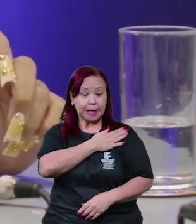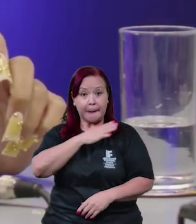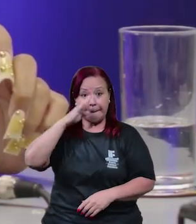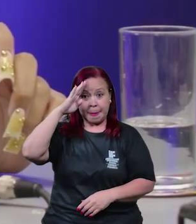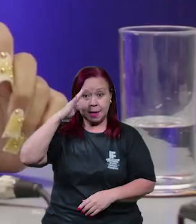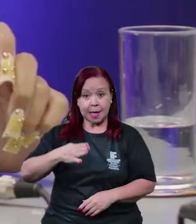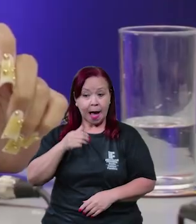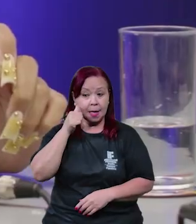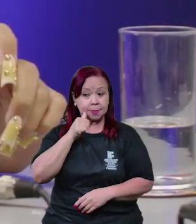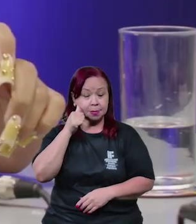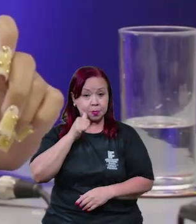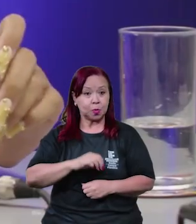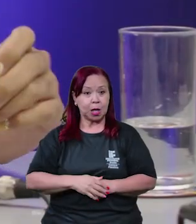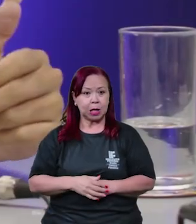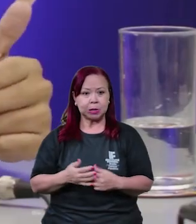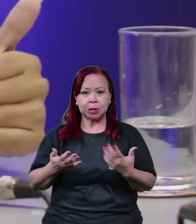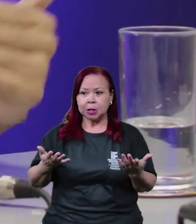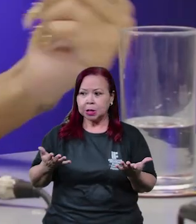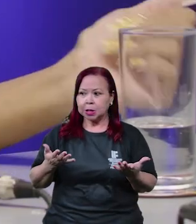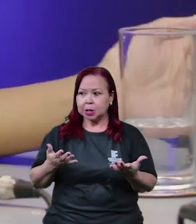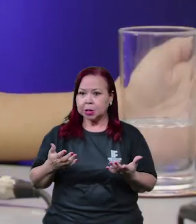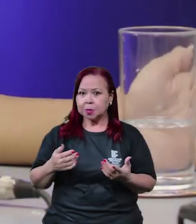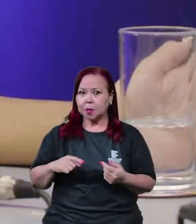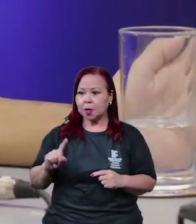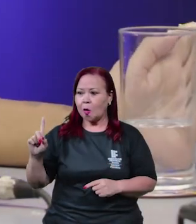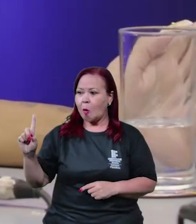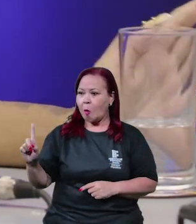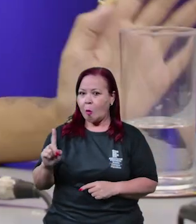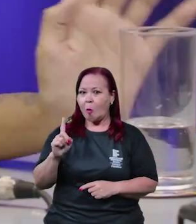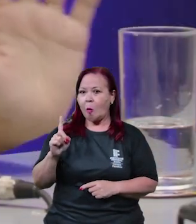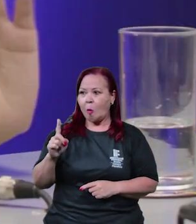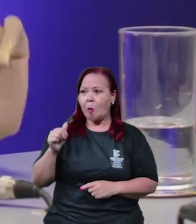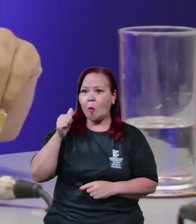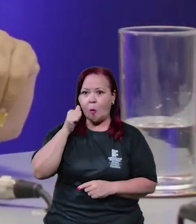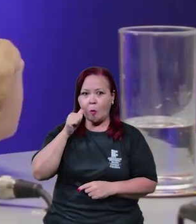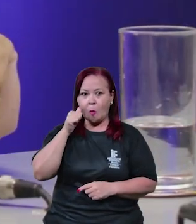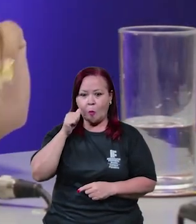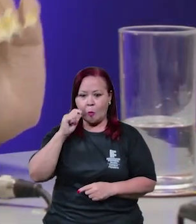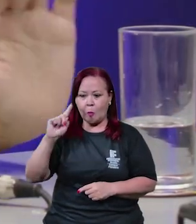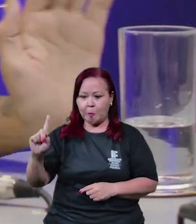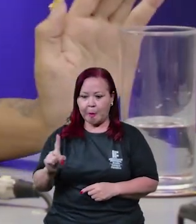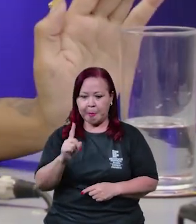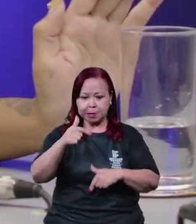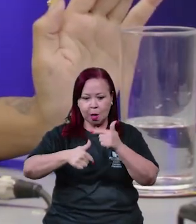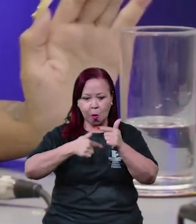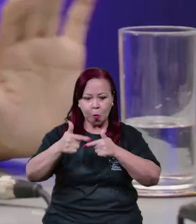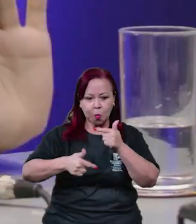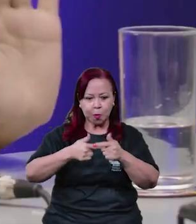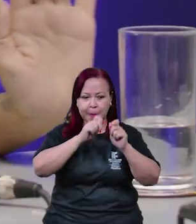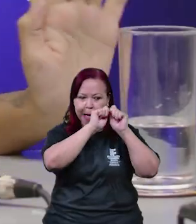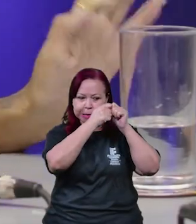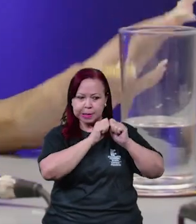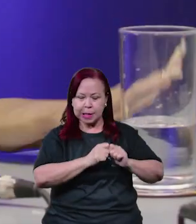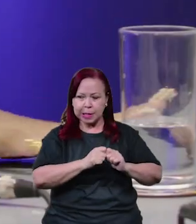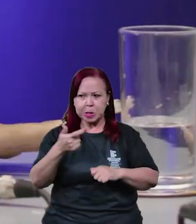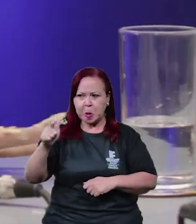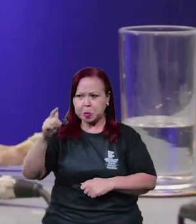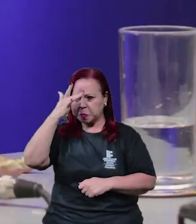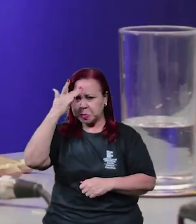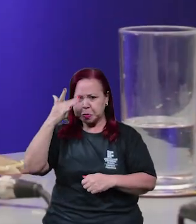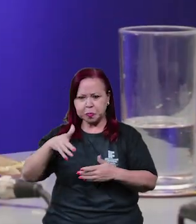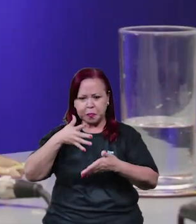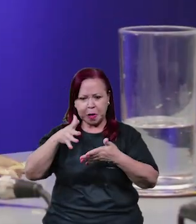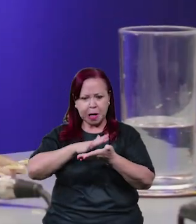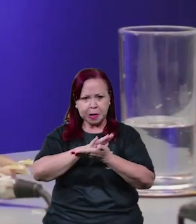militares que de repente um apareceu de trança. E Ninguém aí superior todas. falou nada, todas as outras começaram